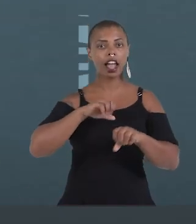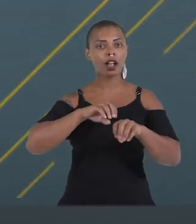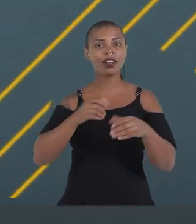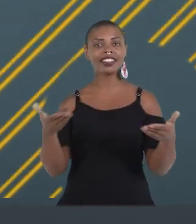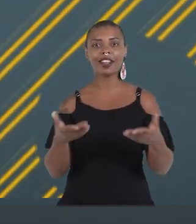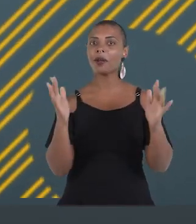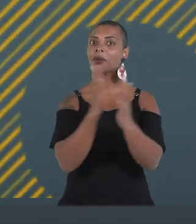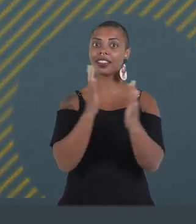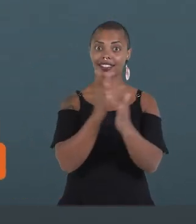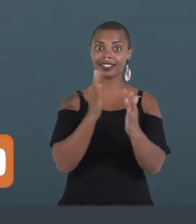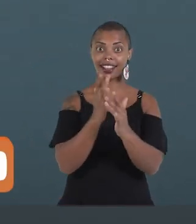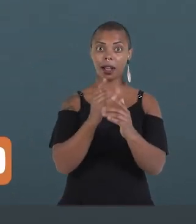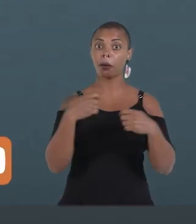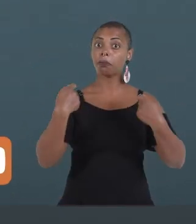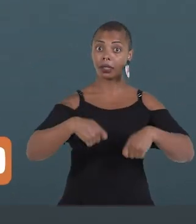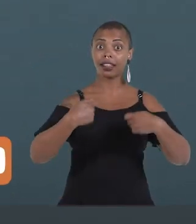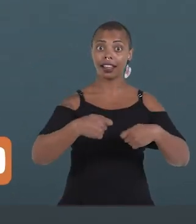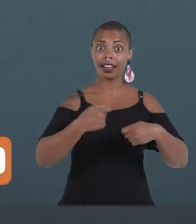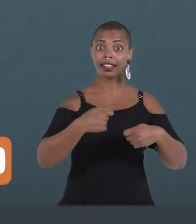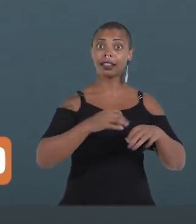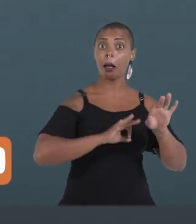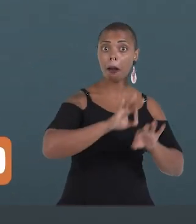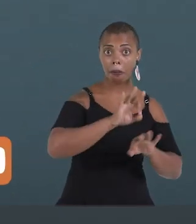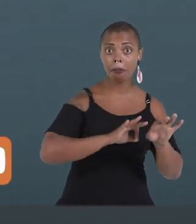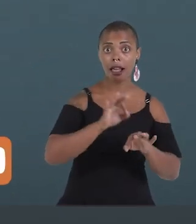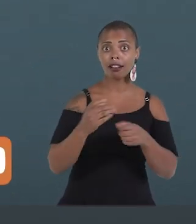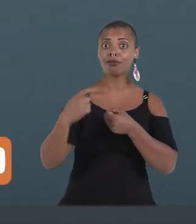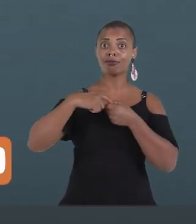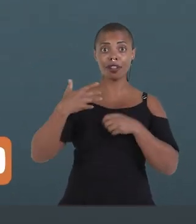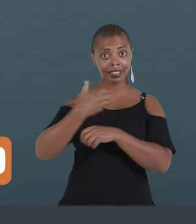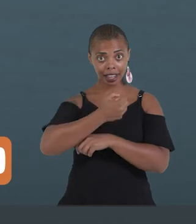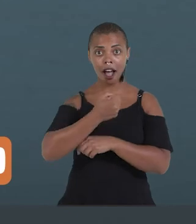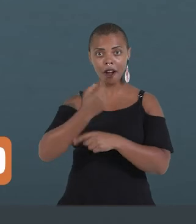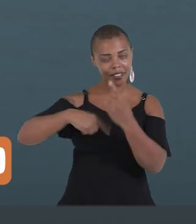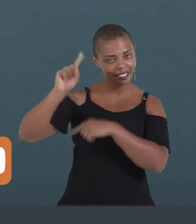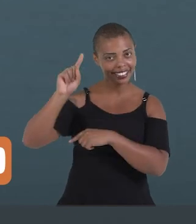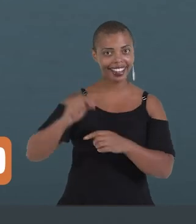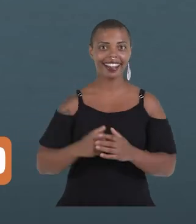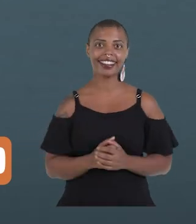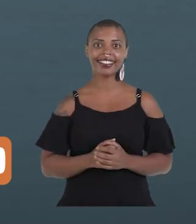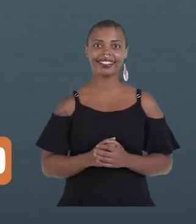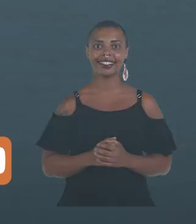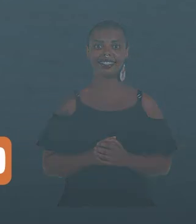Educação já Municípios, porque é preciso planejar, recuperar e avançar.